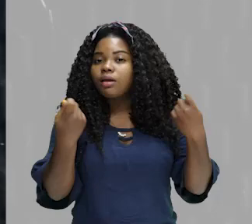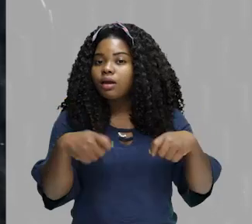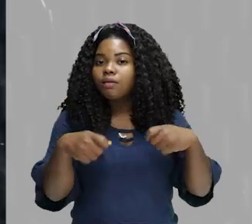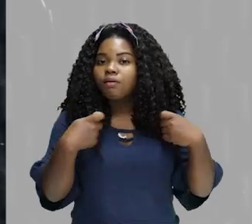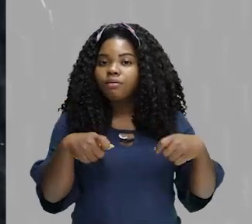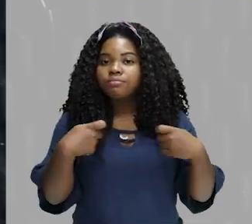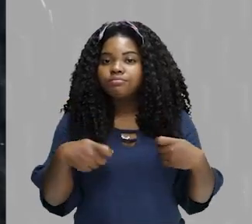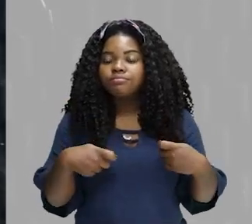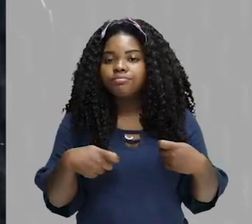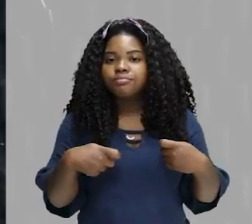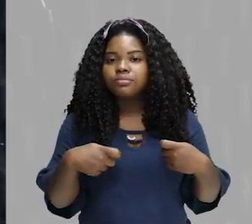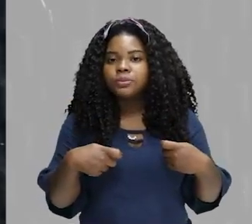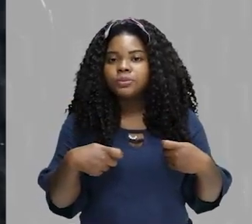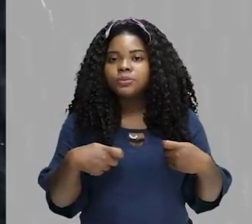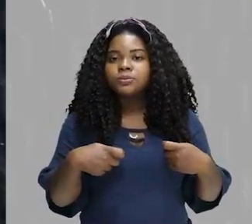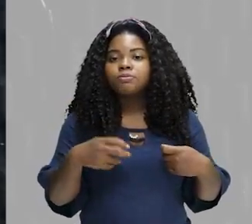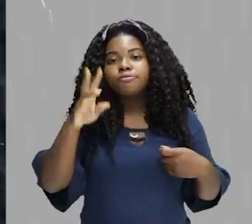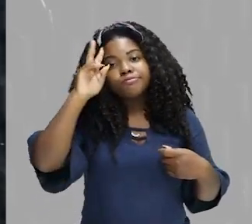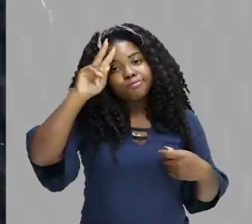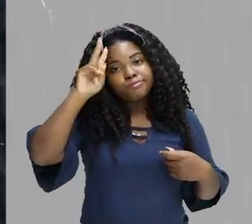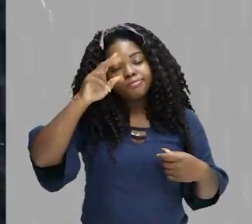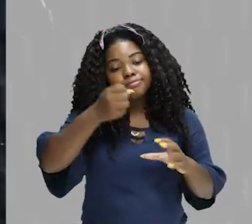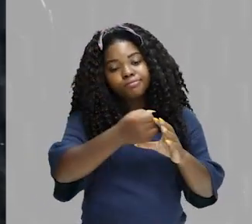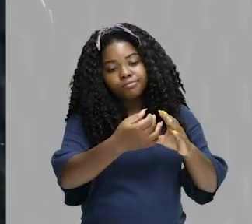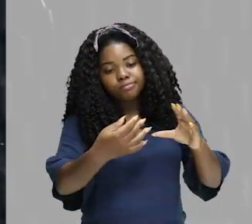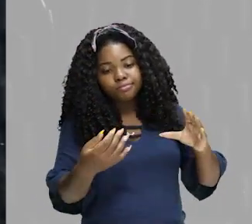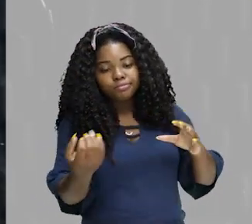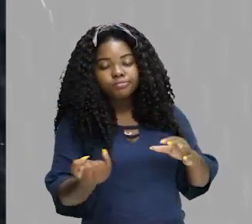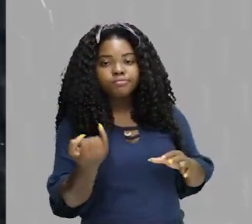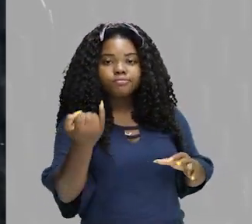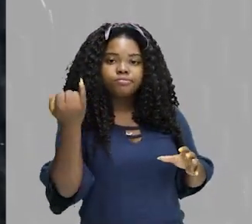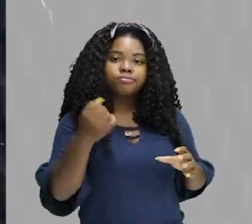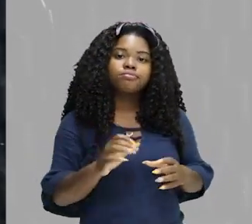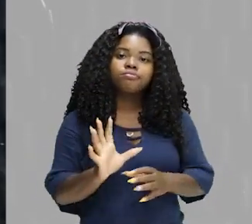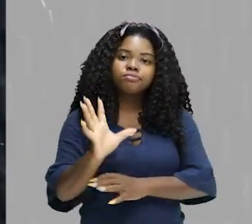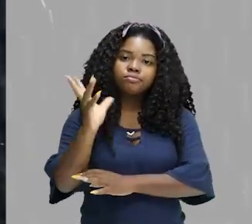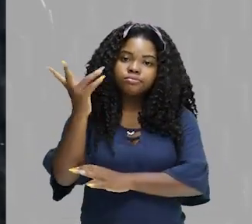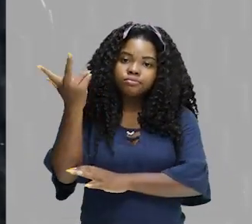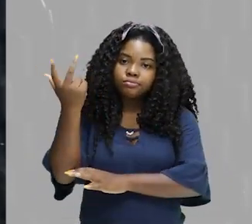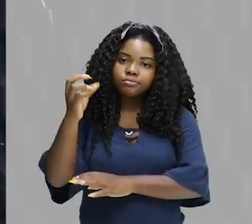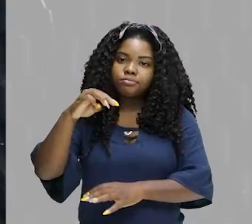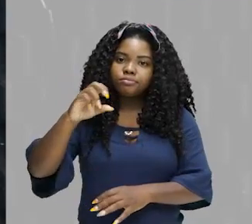precisam estar relembrando essas características